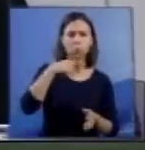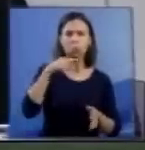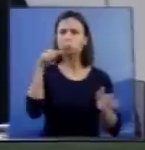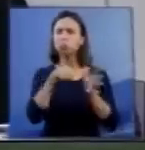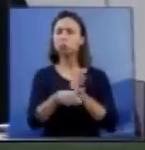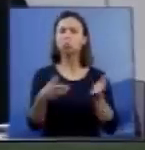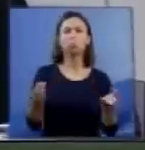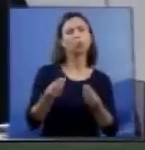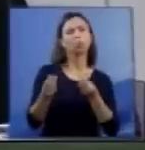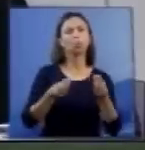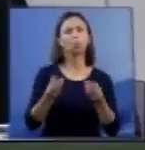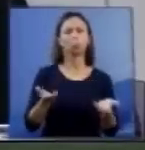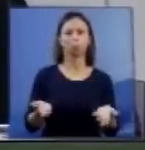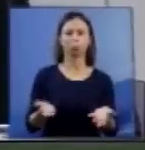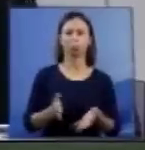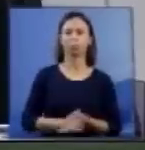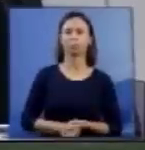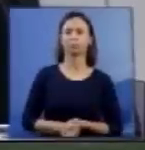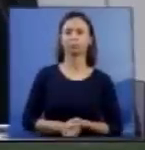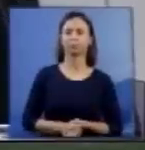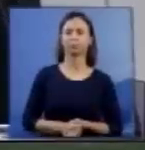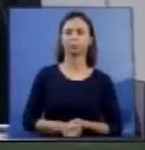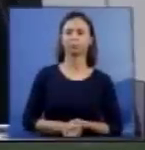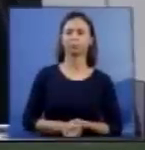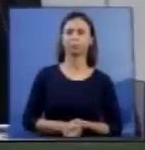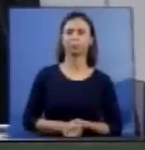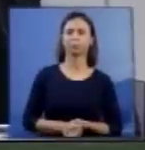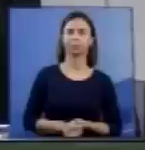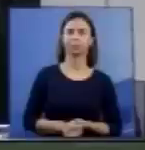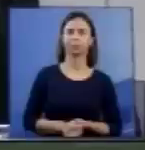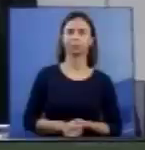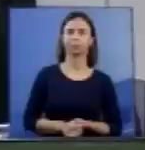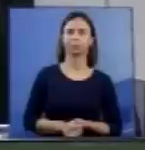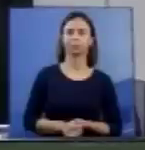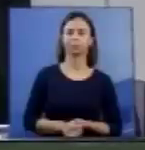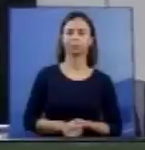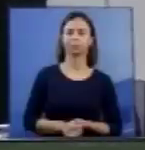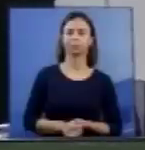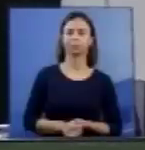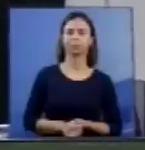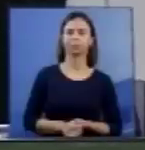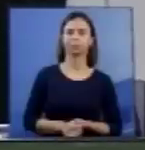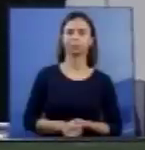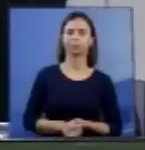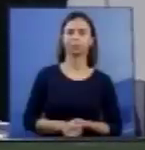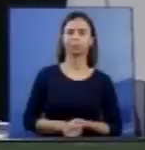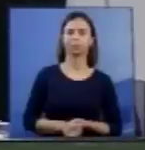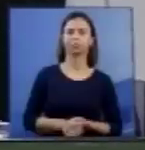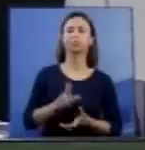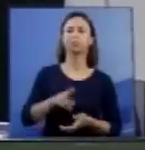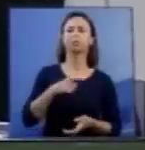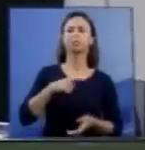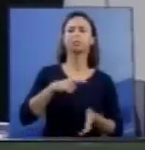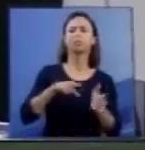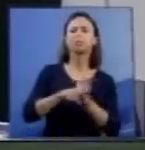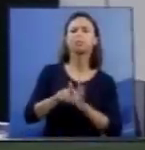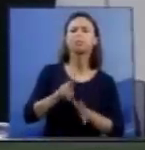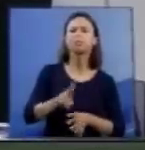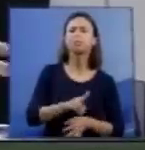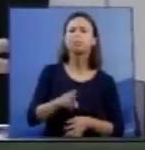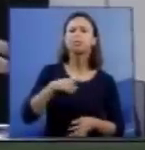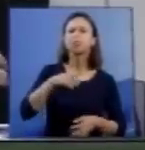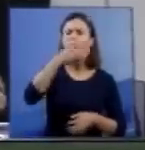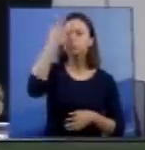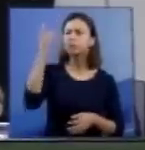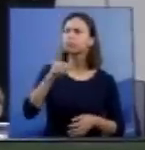fazer muito breve eh eminente ministro marco Aurélio e cumprimentando o padre luí Antônio Bento e a todos os